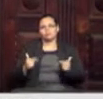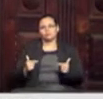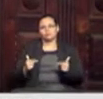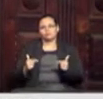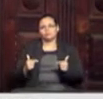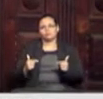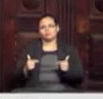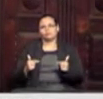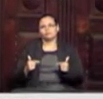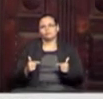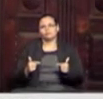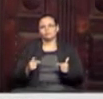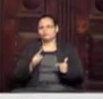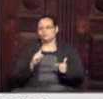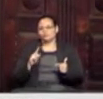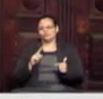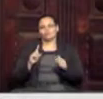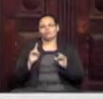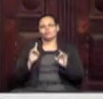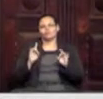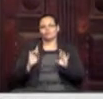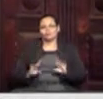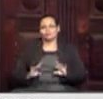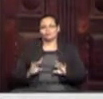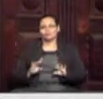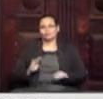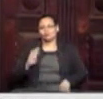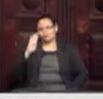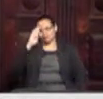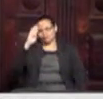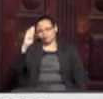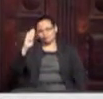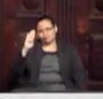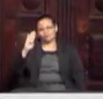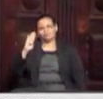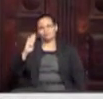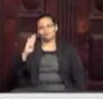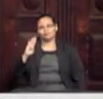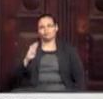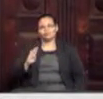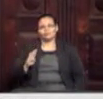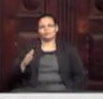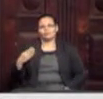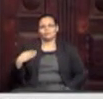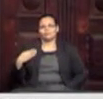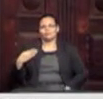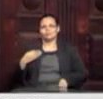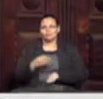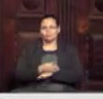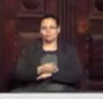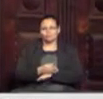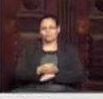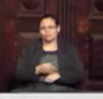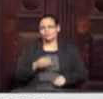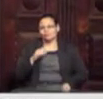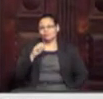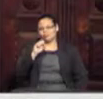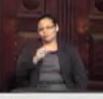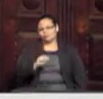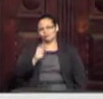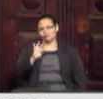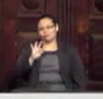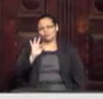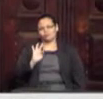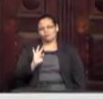o descumprimento de preceito fundamental ingressada no stf